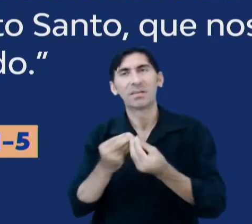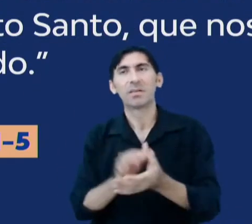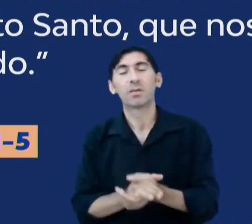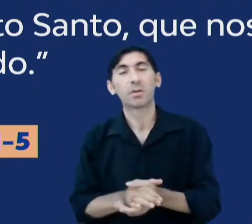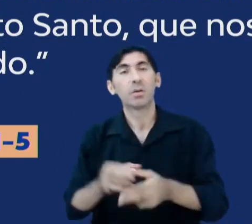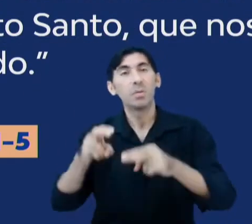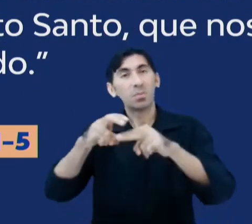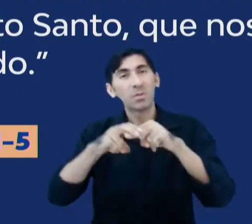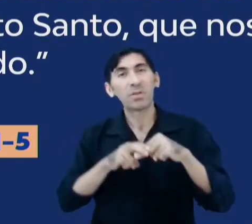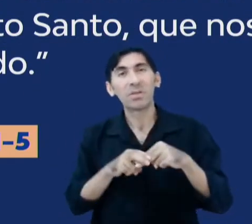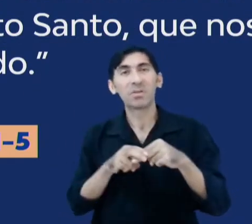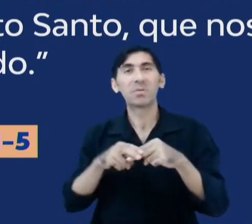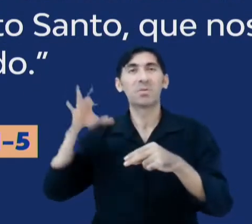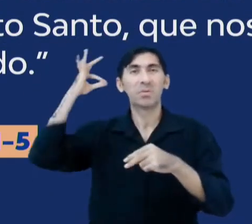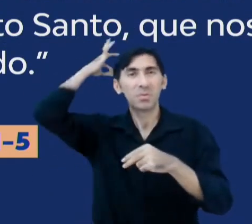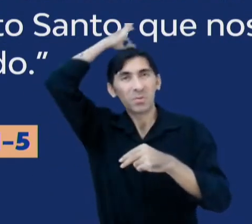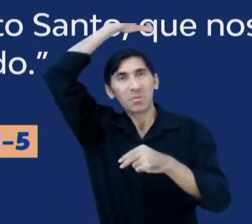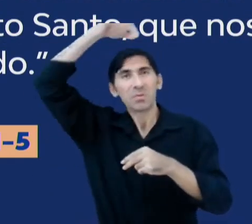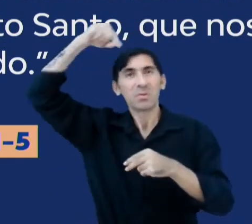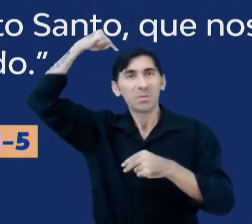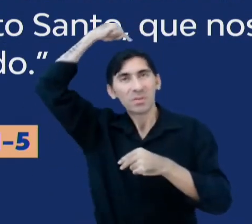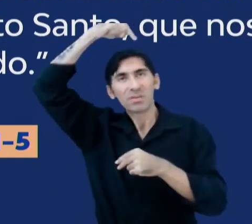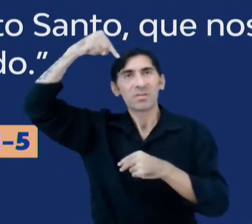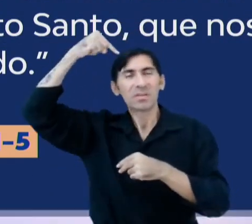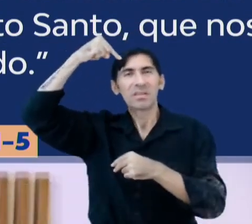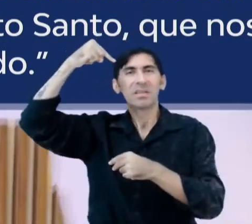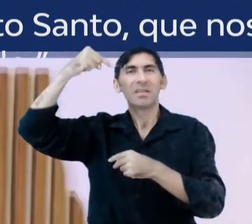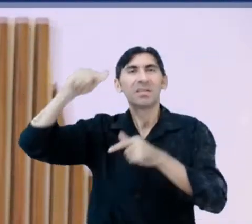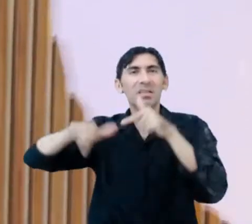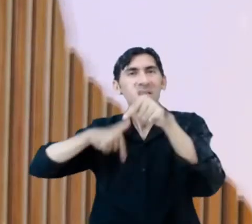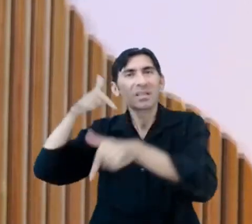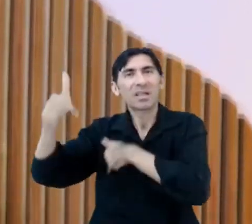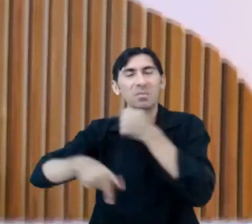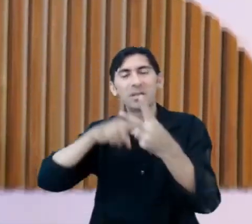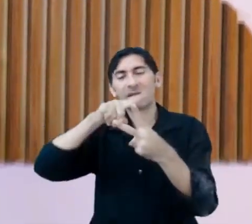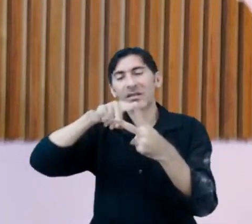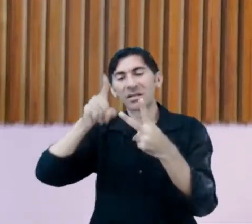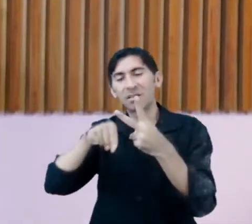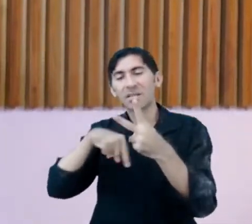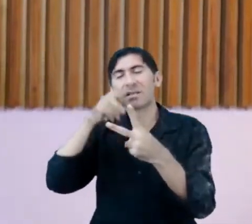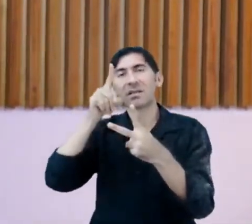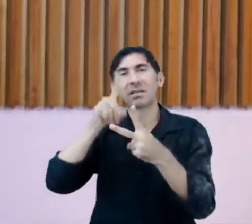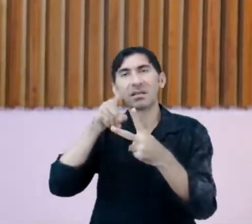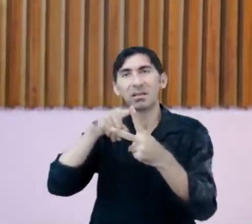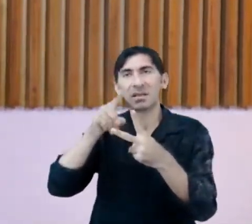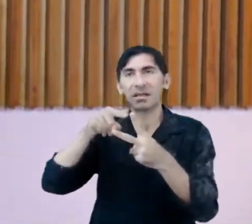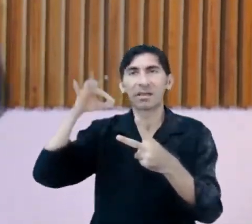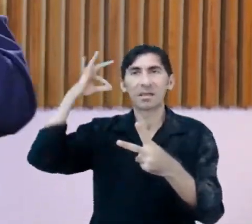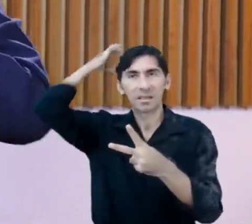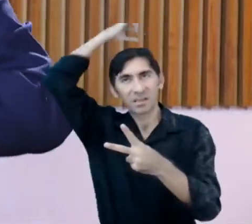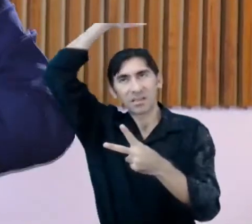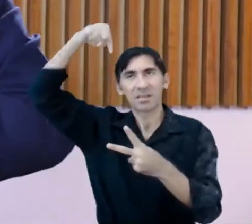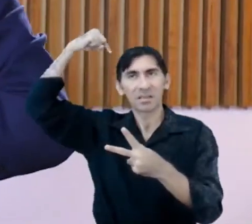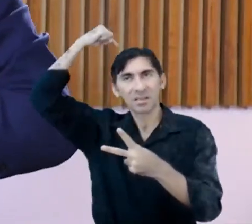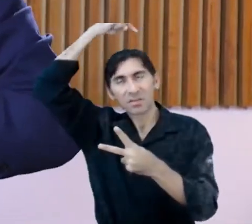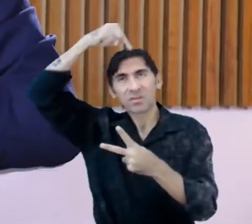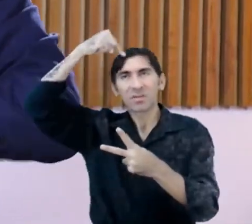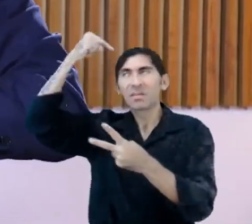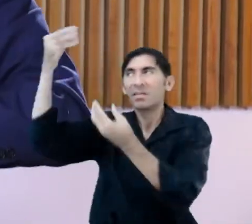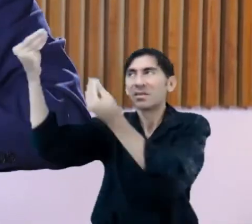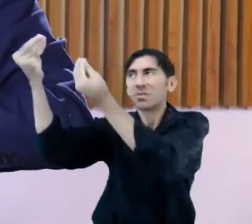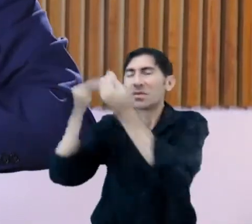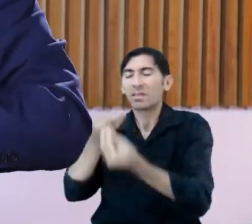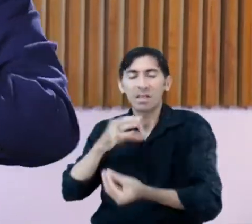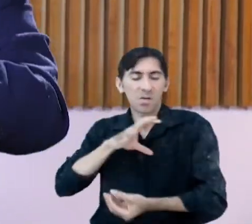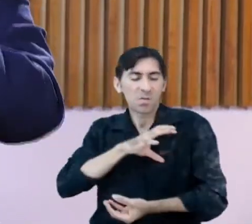obras básicas aqui, né? Na obra de transformação. Ele enche o nosso coração de amor, do amor